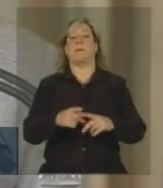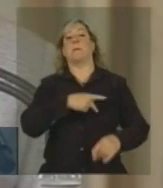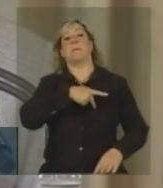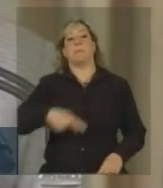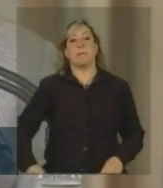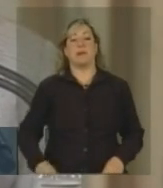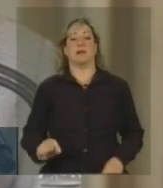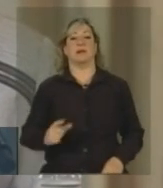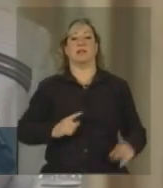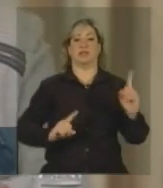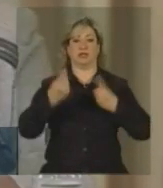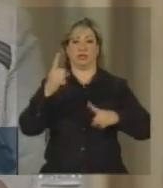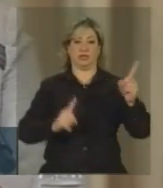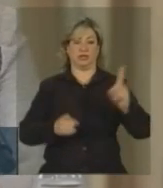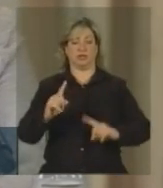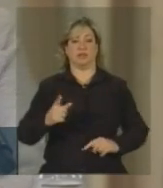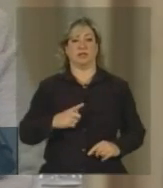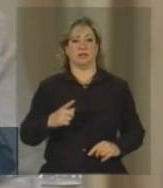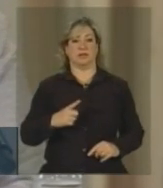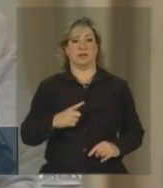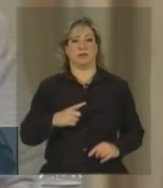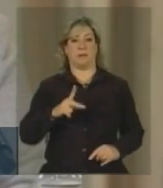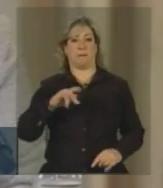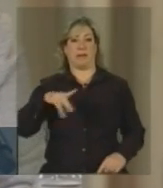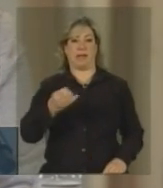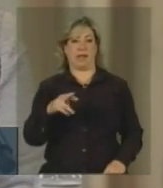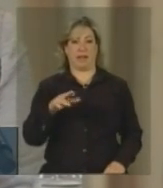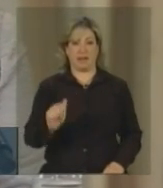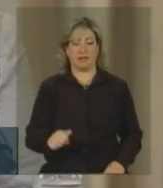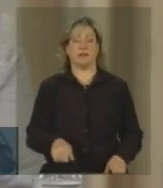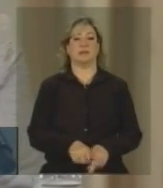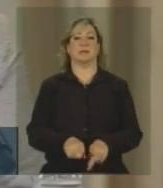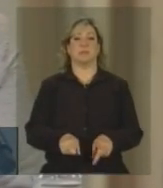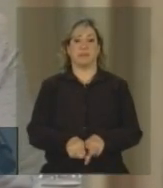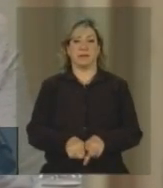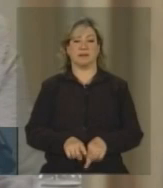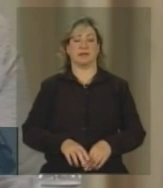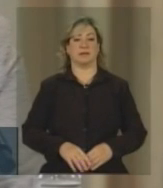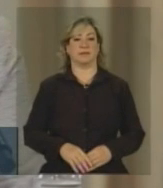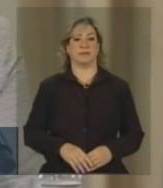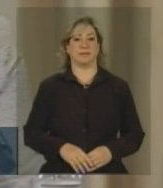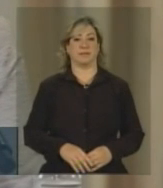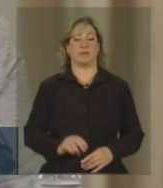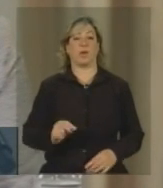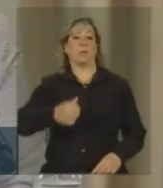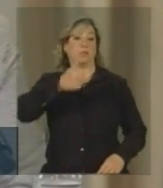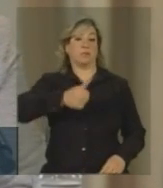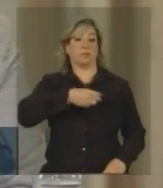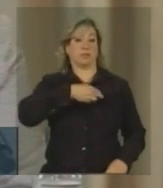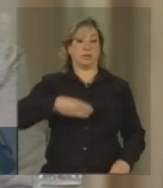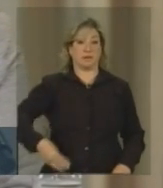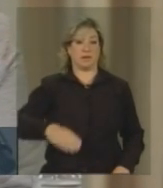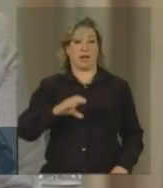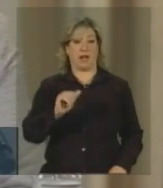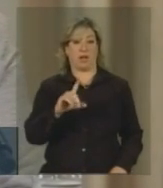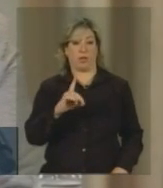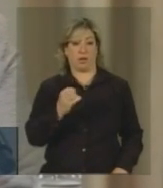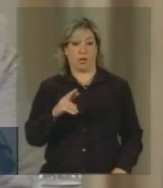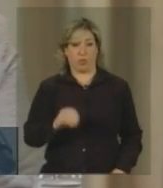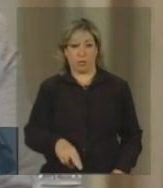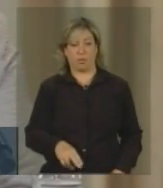Chile, o presidente Piñera, o primeiro-ministro Calderón,